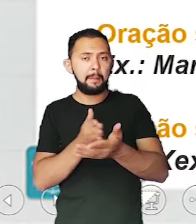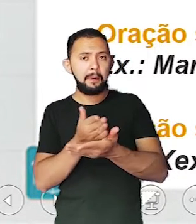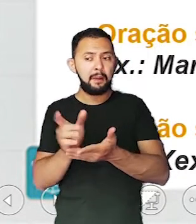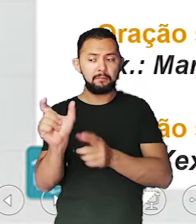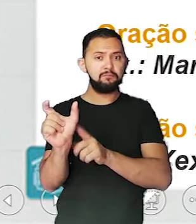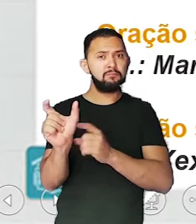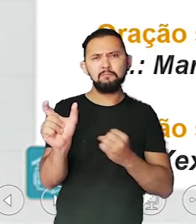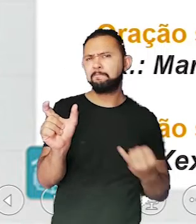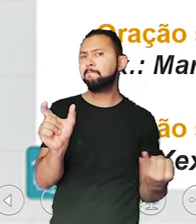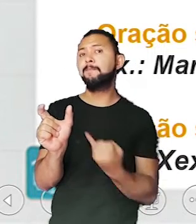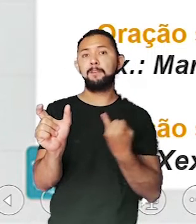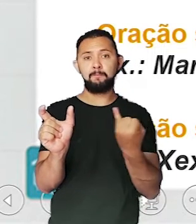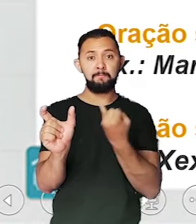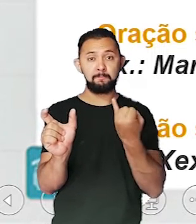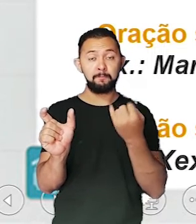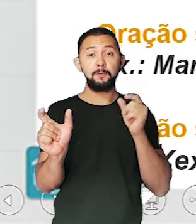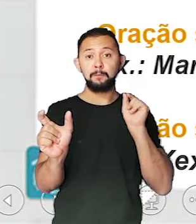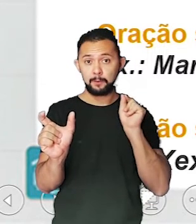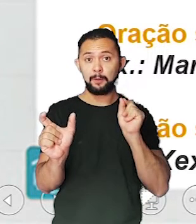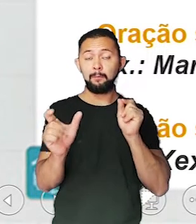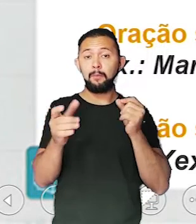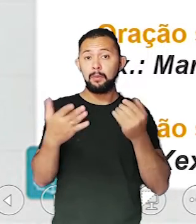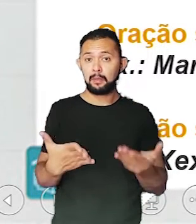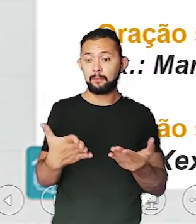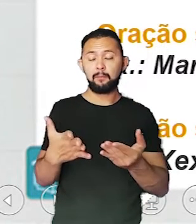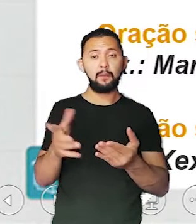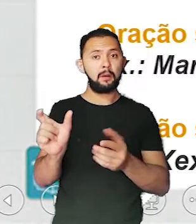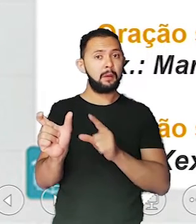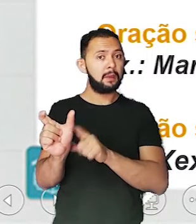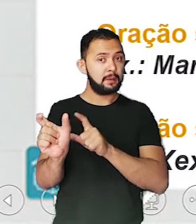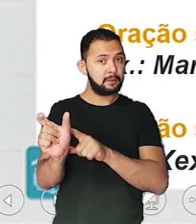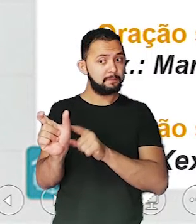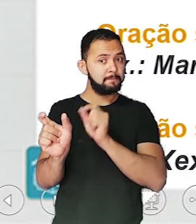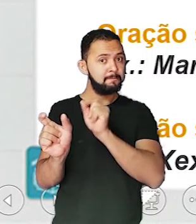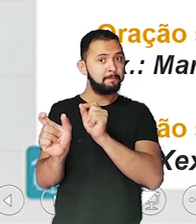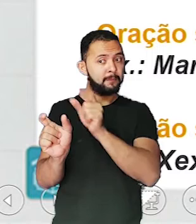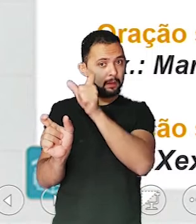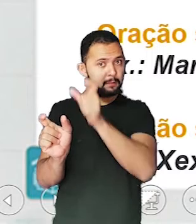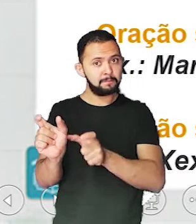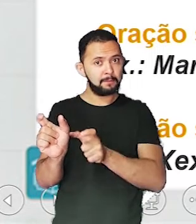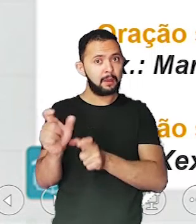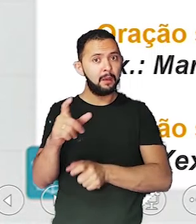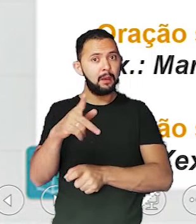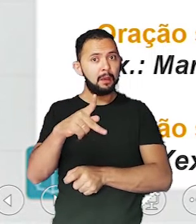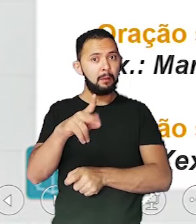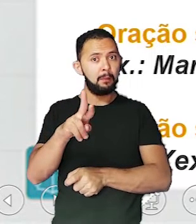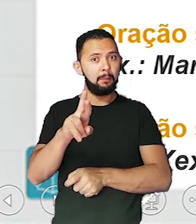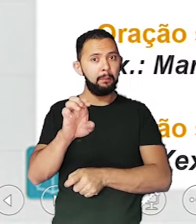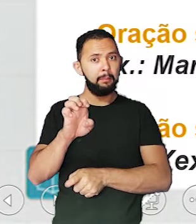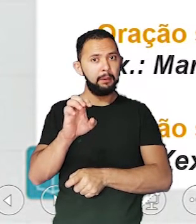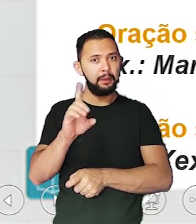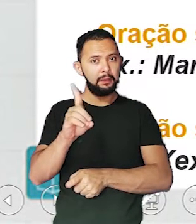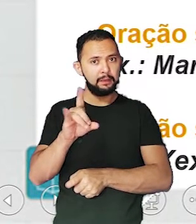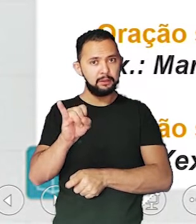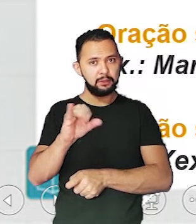é fundamental, ou seja, algo, né, eu estou qualificando como fundamental, que é o meu predicativo. Ou seja, vai ficar